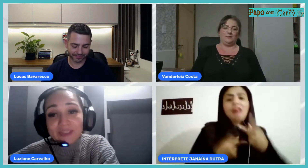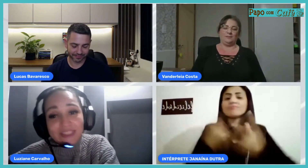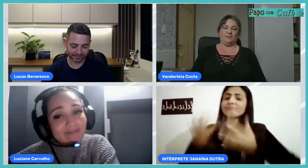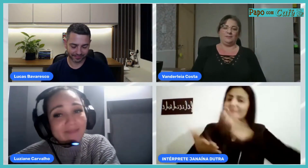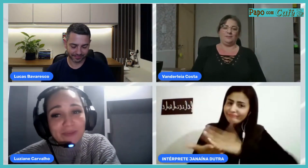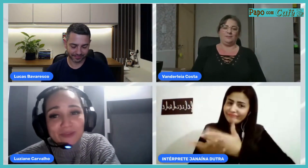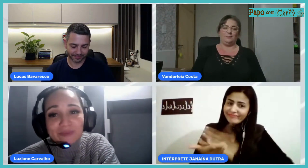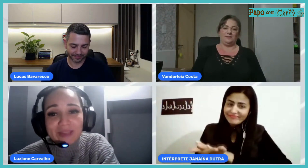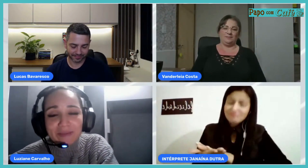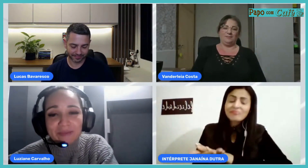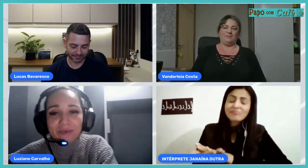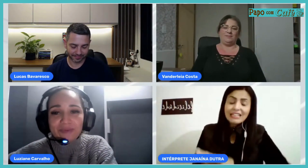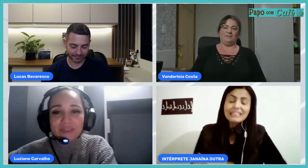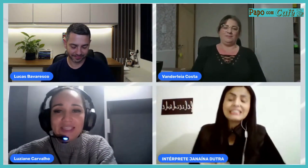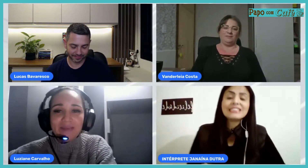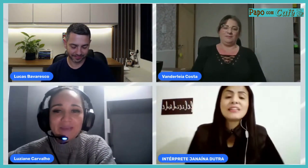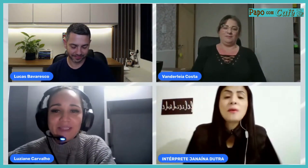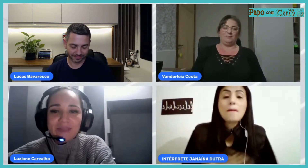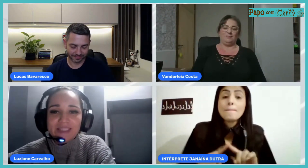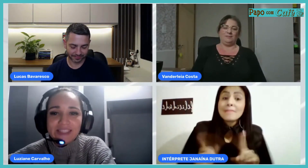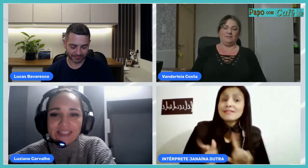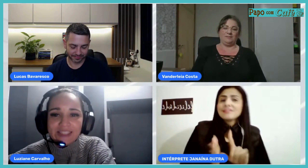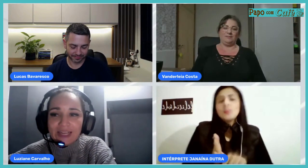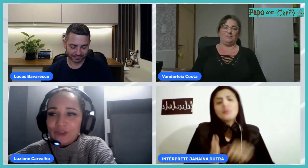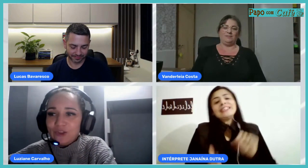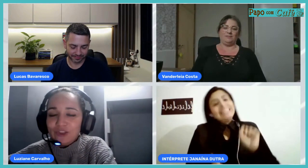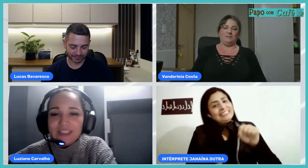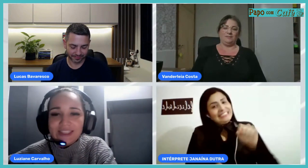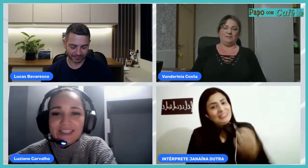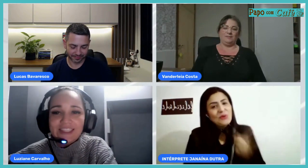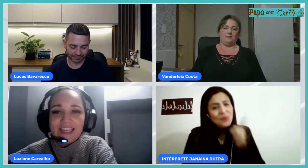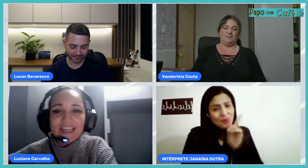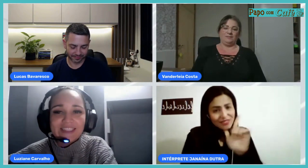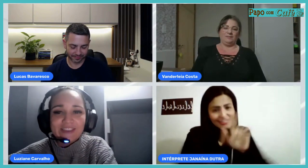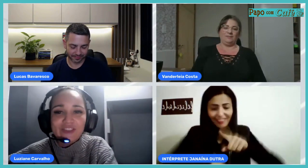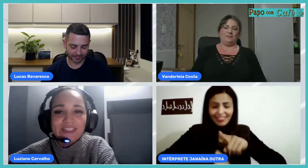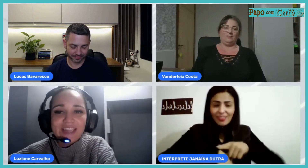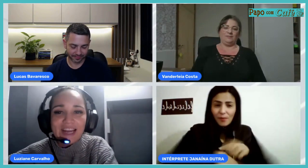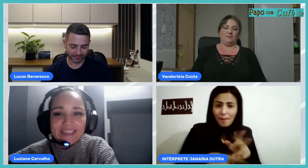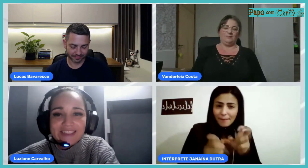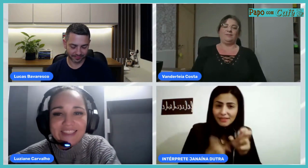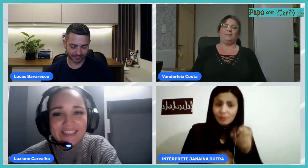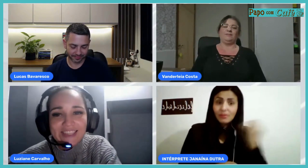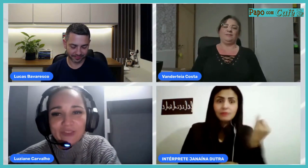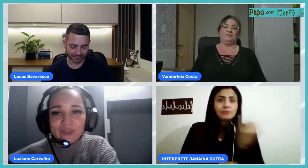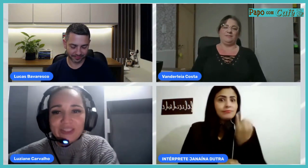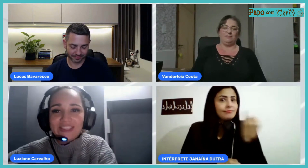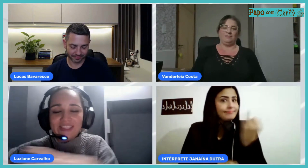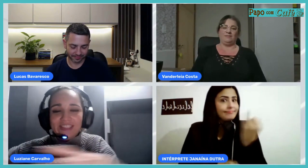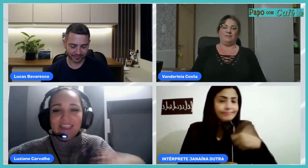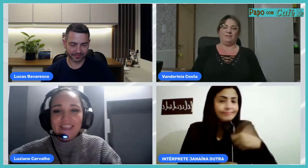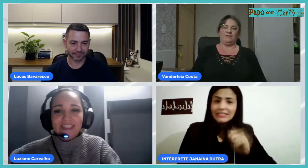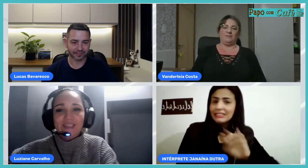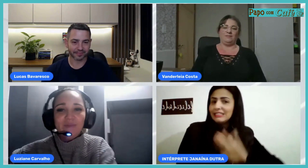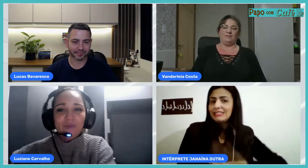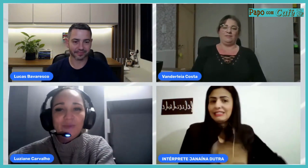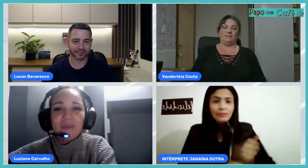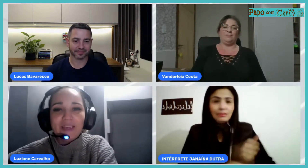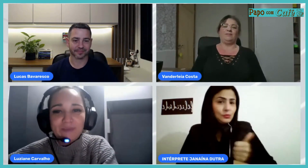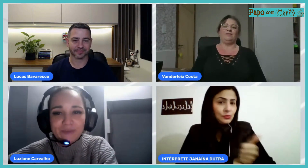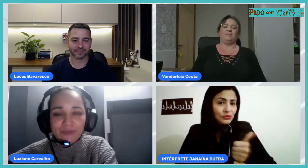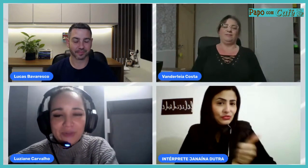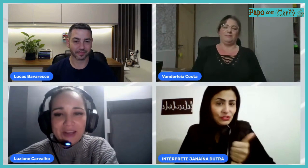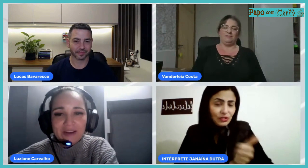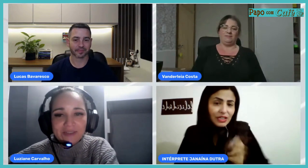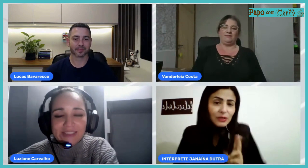aí depois sim, depois de um tempo eu vi, né, percebi a necessidade de estar dentro desse mundo